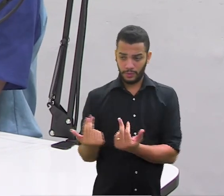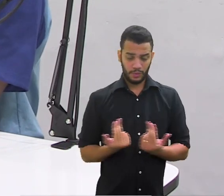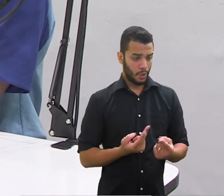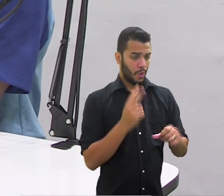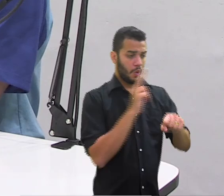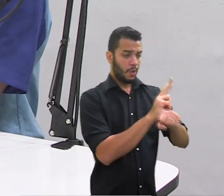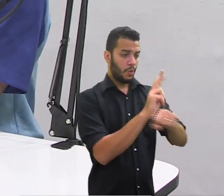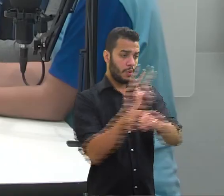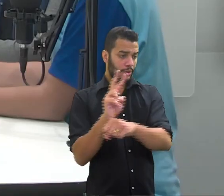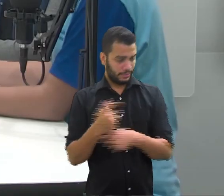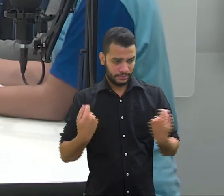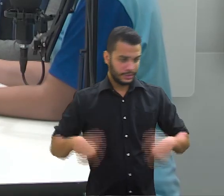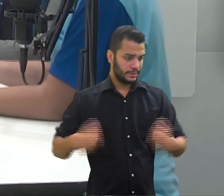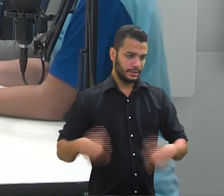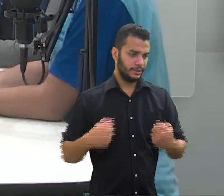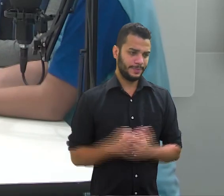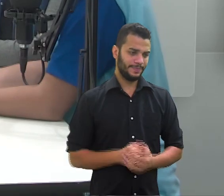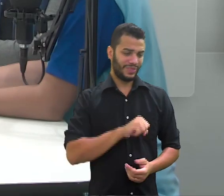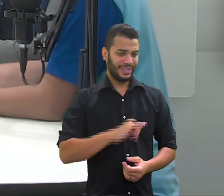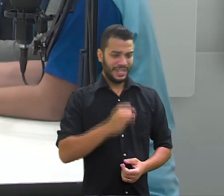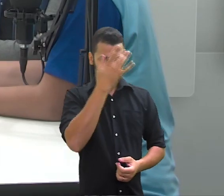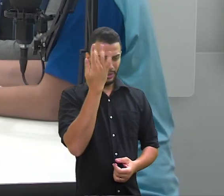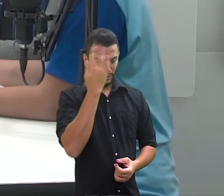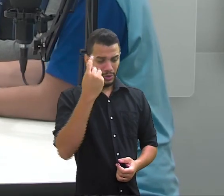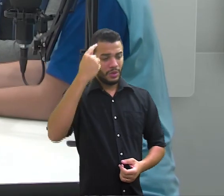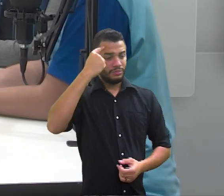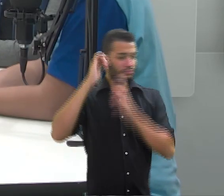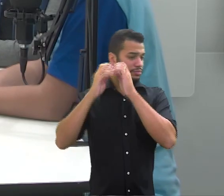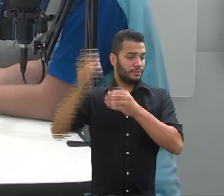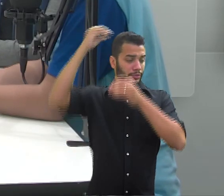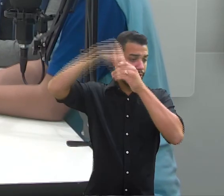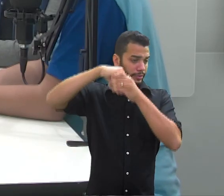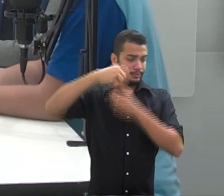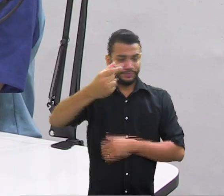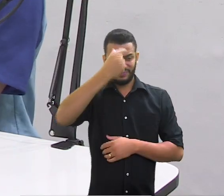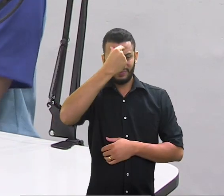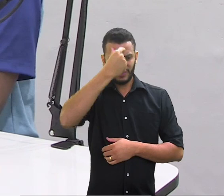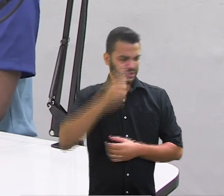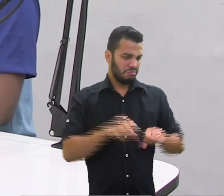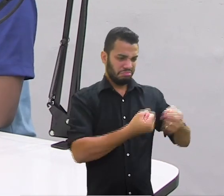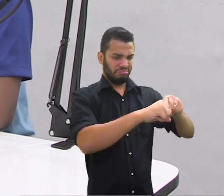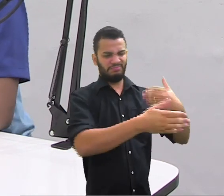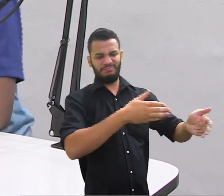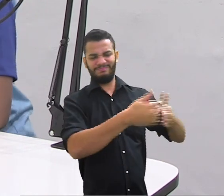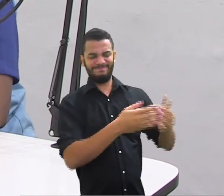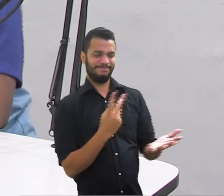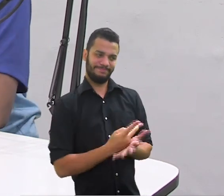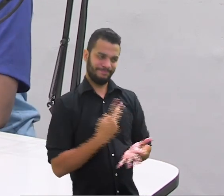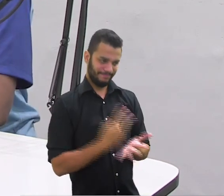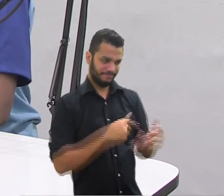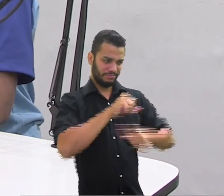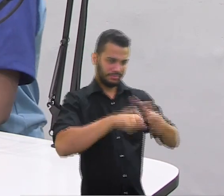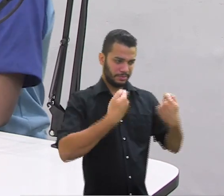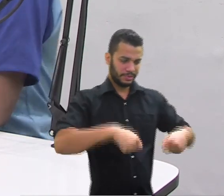errado quando o aluno tem essa questão de visão, né? Que muitos alunos têm. Cabo, seria esse